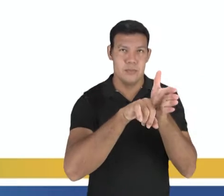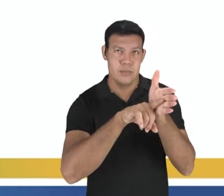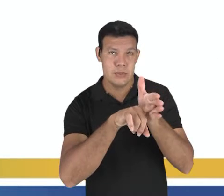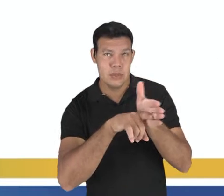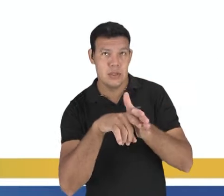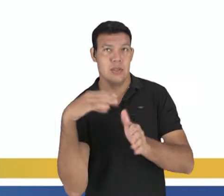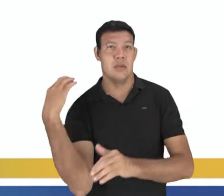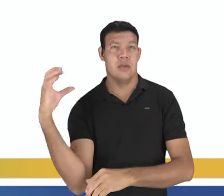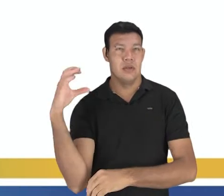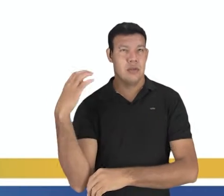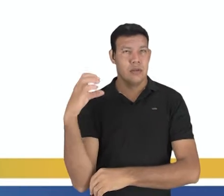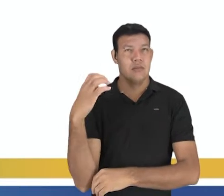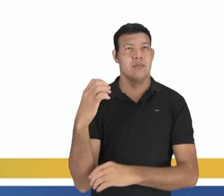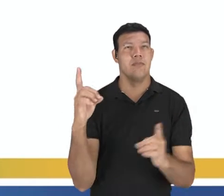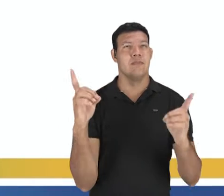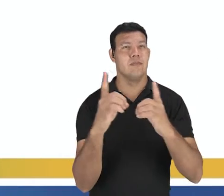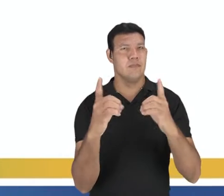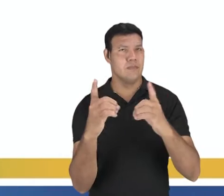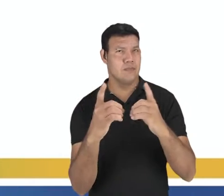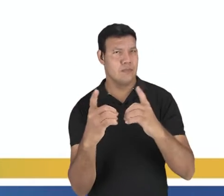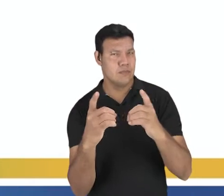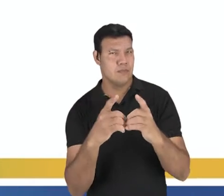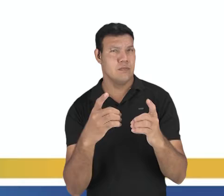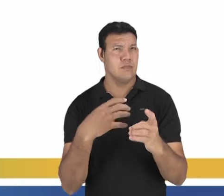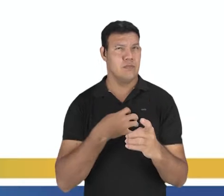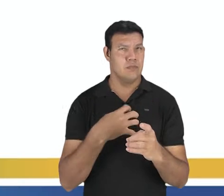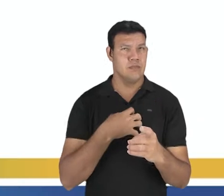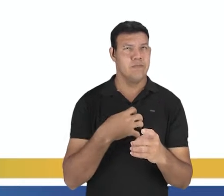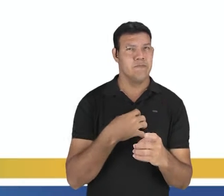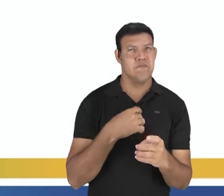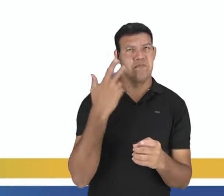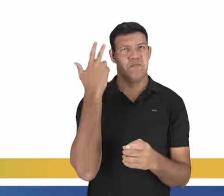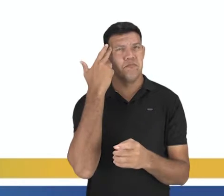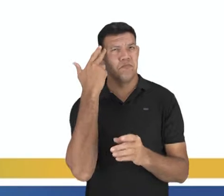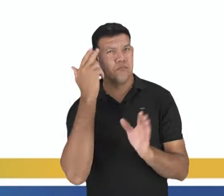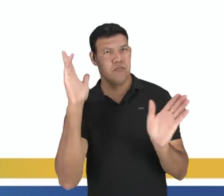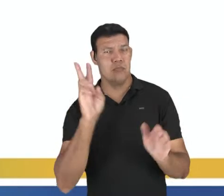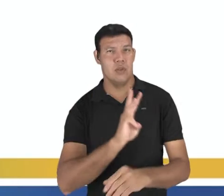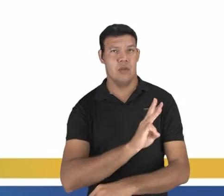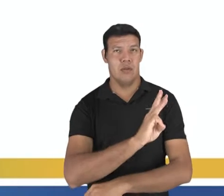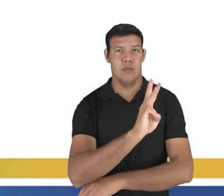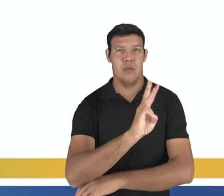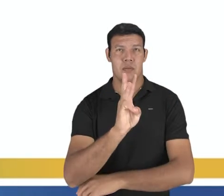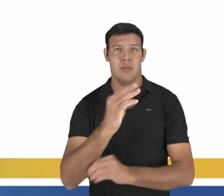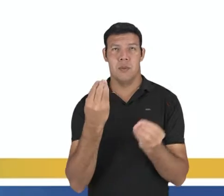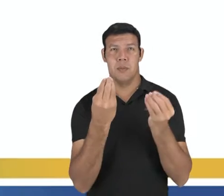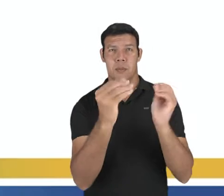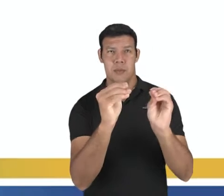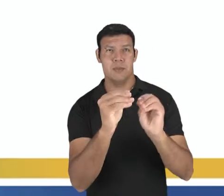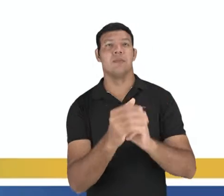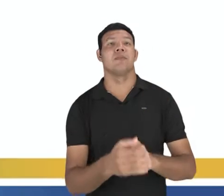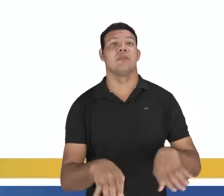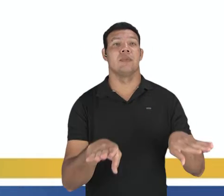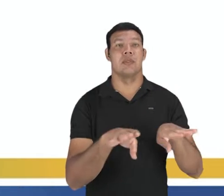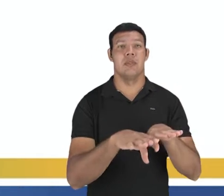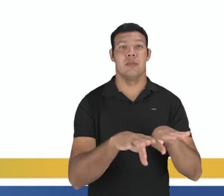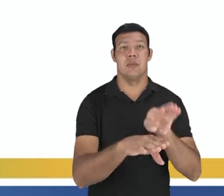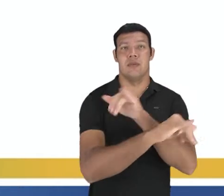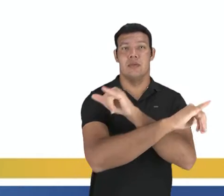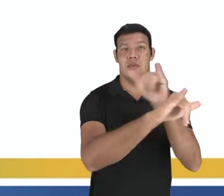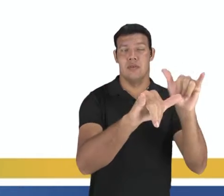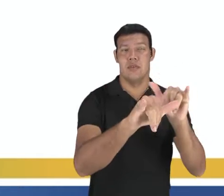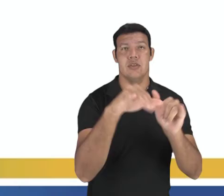didática, normalmente publicado em sites de divulgação científica, jornais ou revistas. A sua estrutura se dá-se